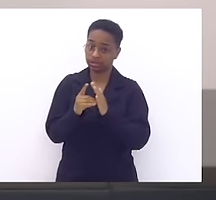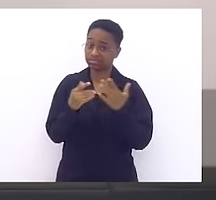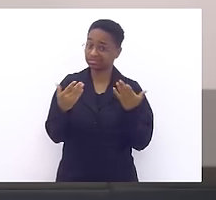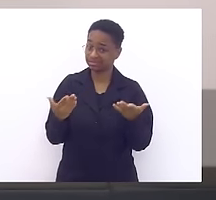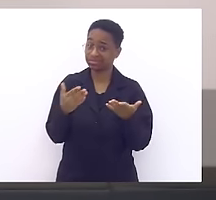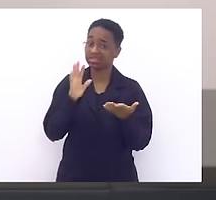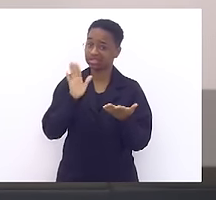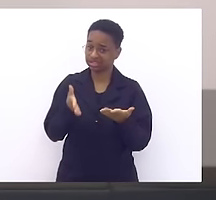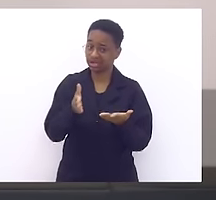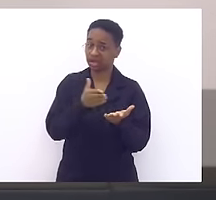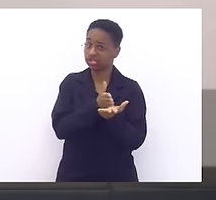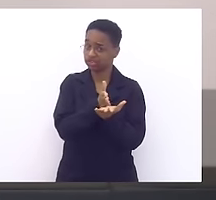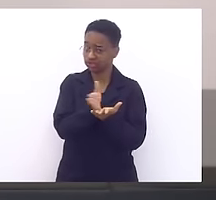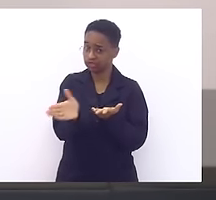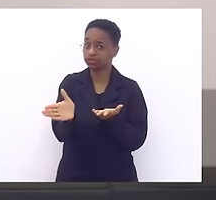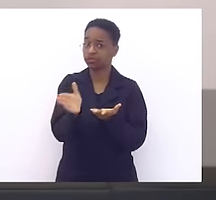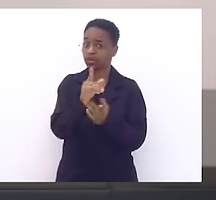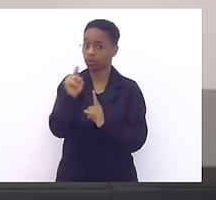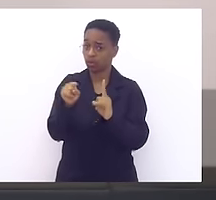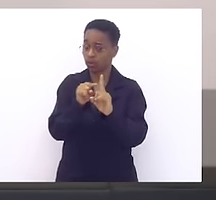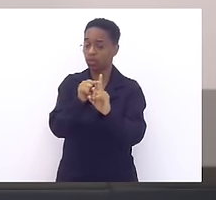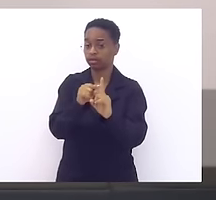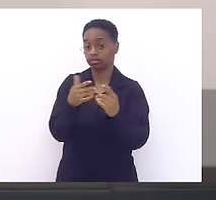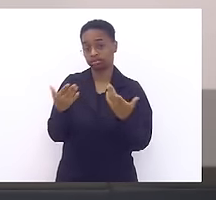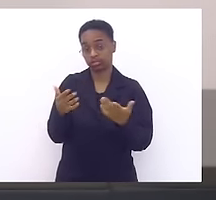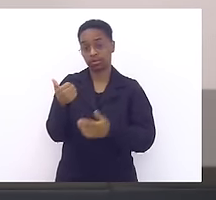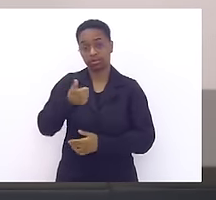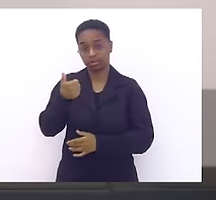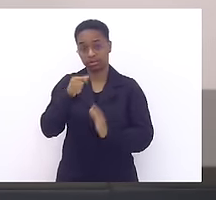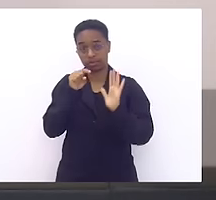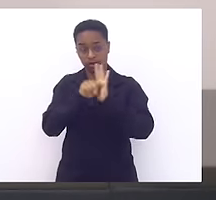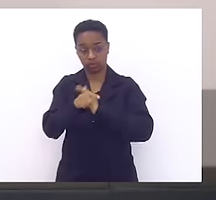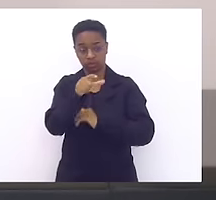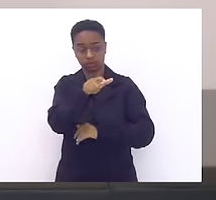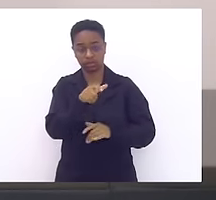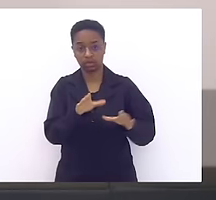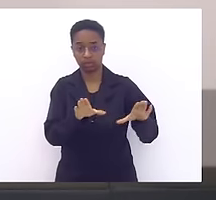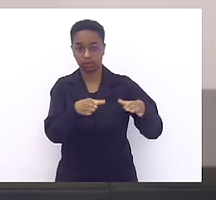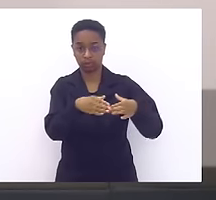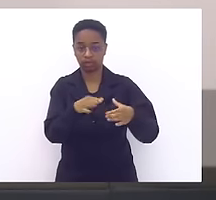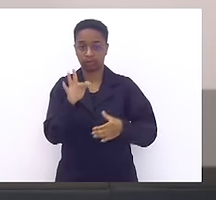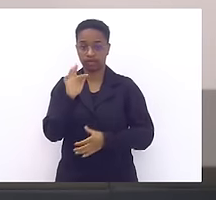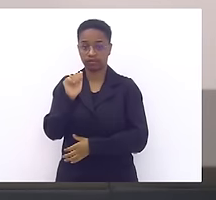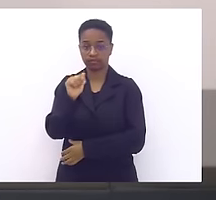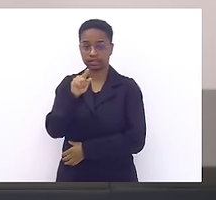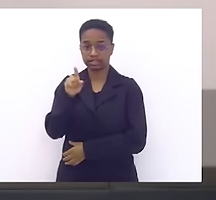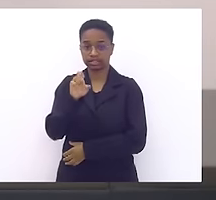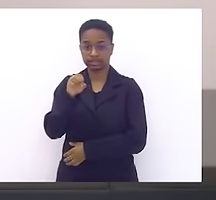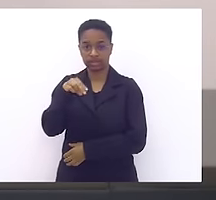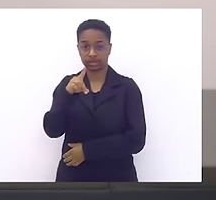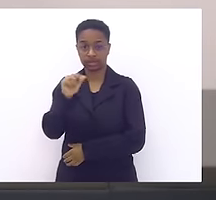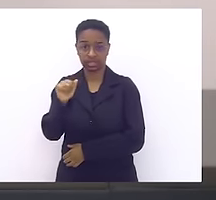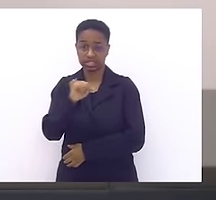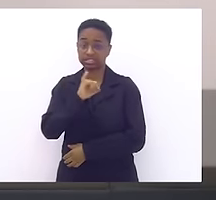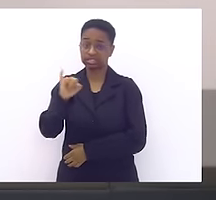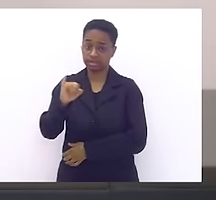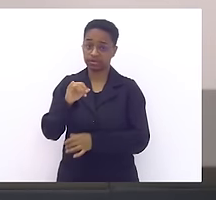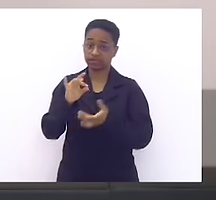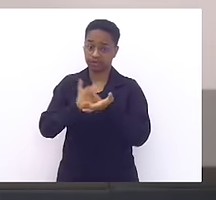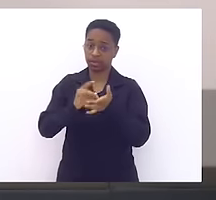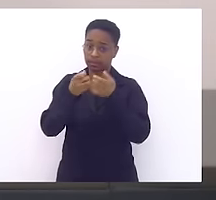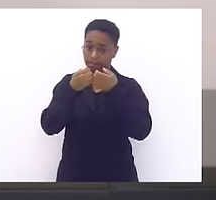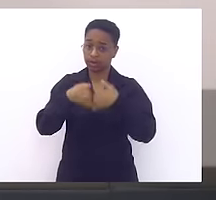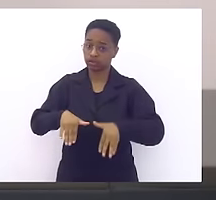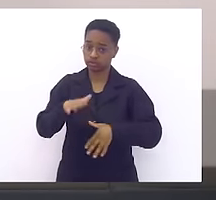si só já é um desvio de finalidade E aí entra o primeiro questionamento tá fazendo uma potencial potencial prejuízo ao horário